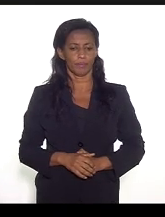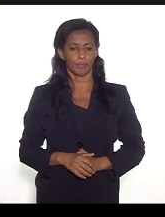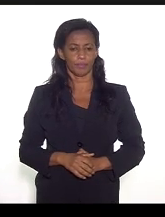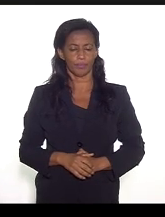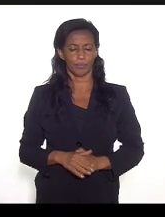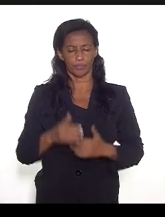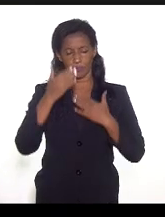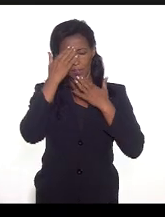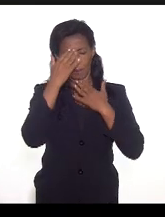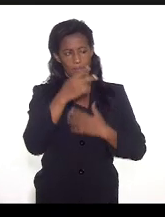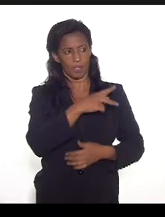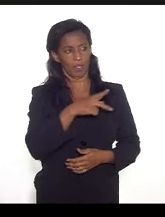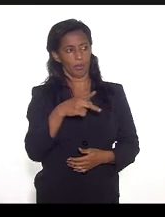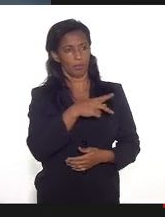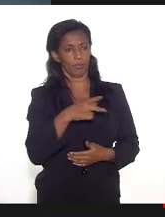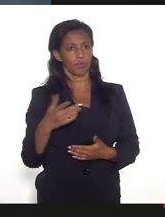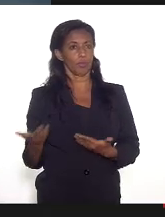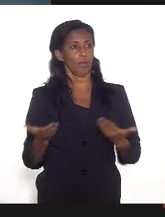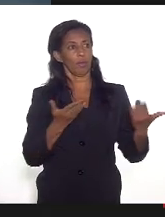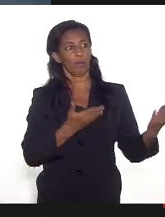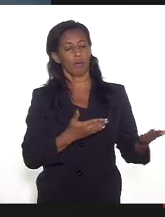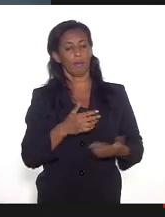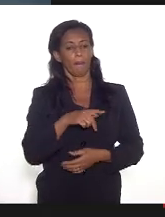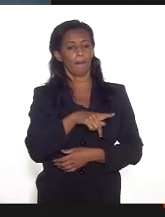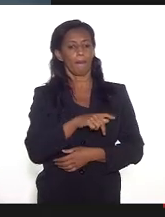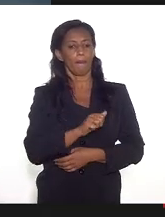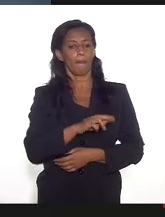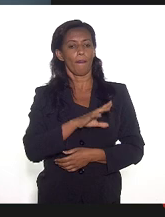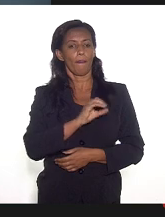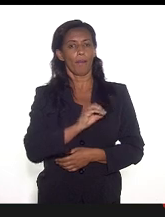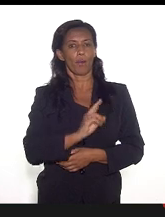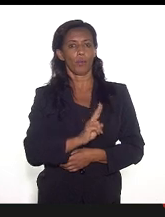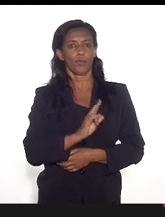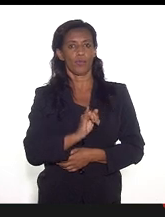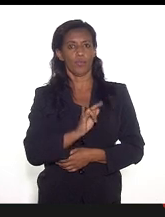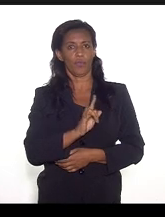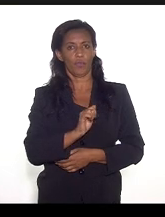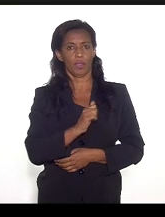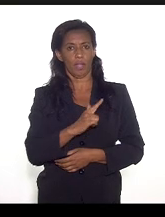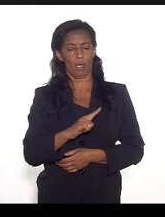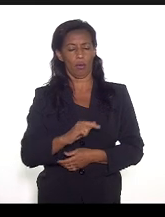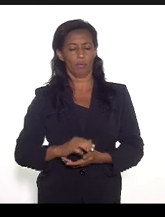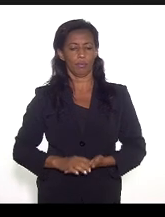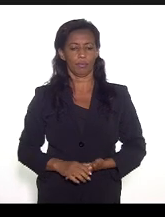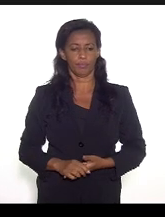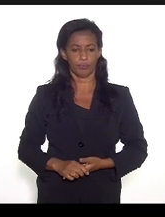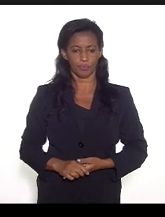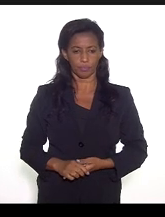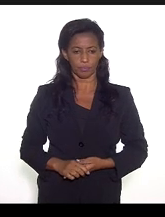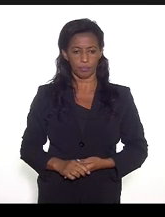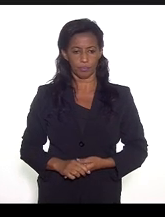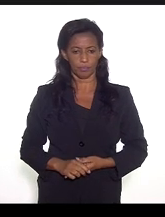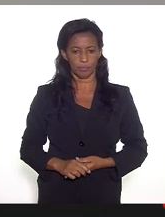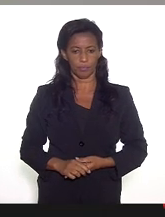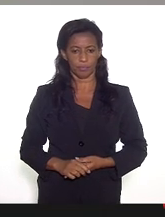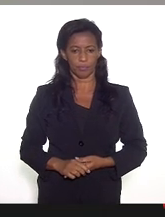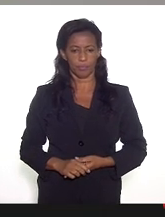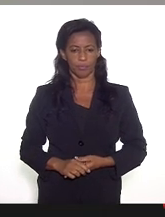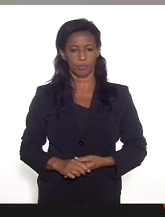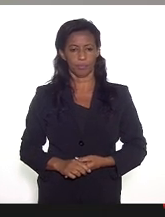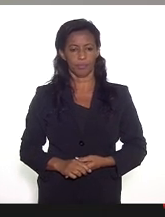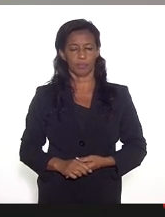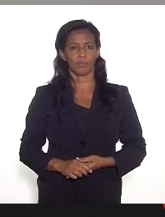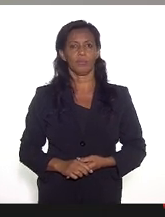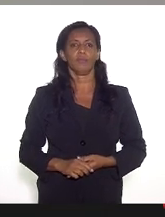Obrigada, professor Edmilson. Vou passar aqui a palavra ao professor Paulo Vidal, do IFE. Também quero, deputada Célia, antes do